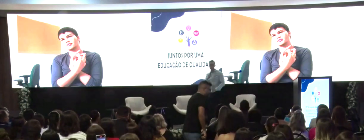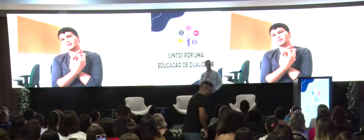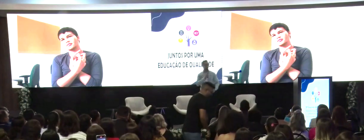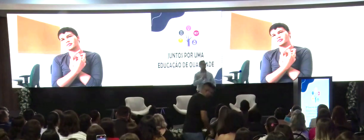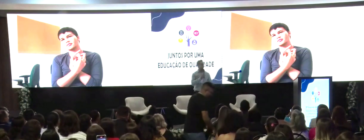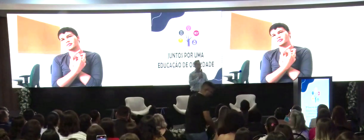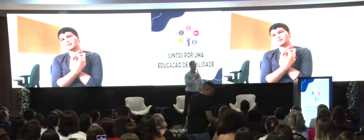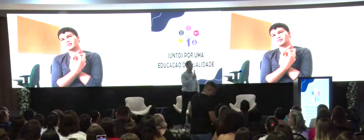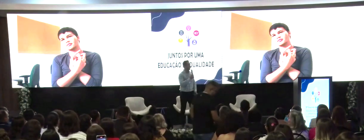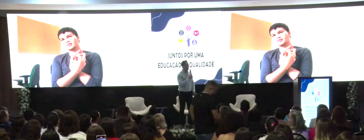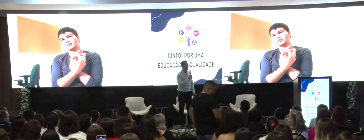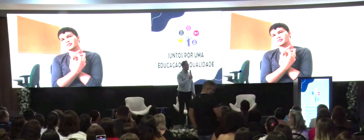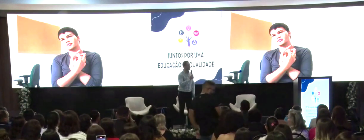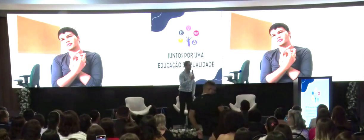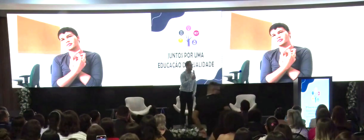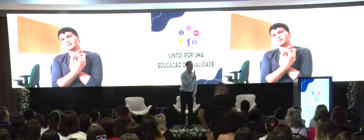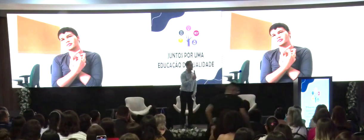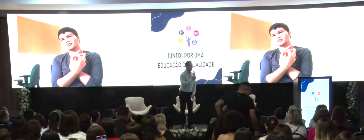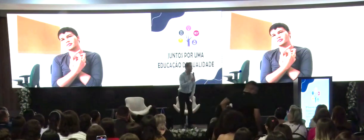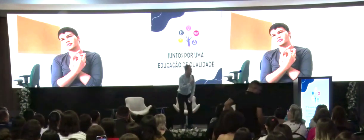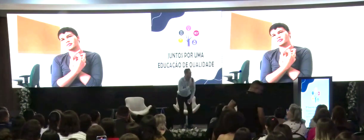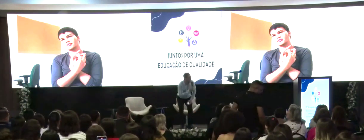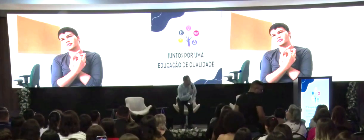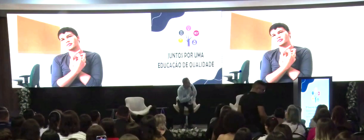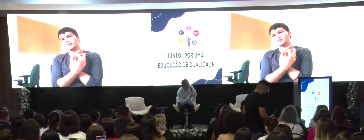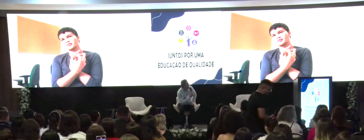Vou convidar novamente Rogério e Nilma para voltarem.